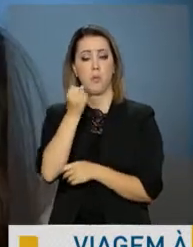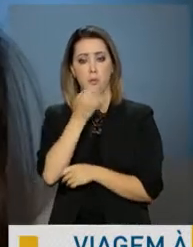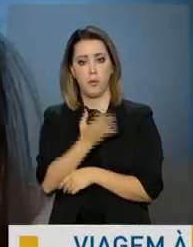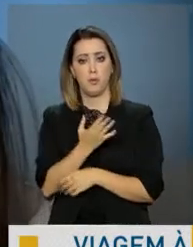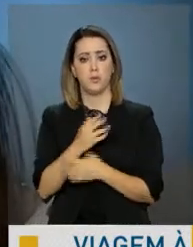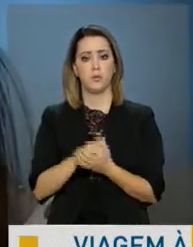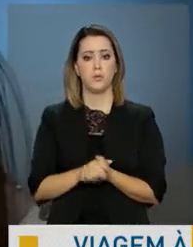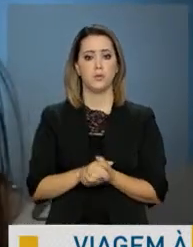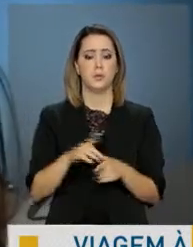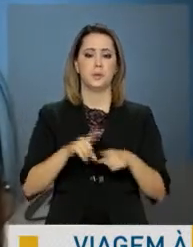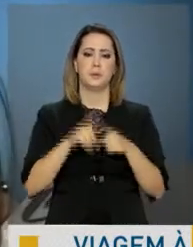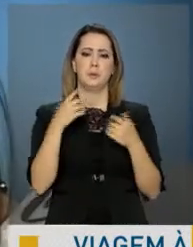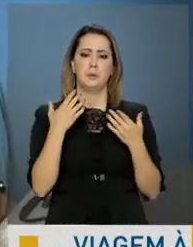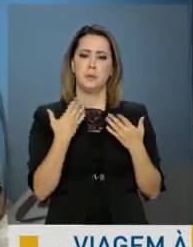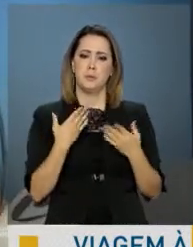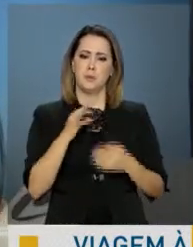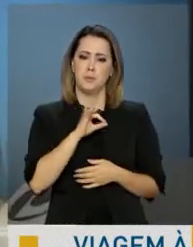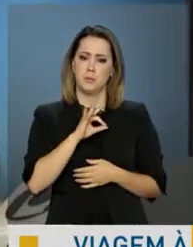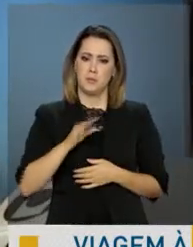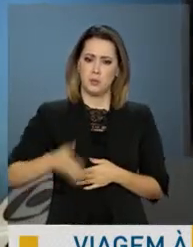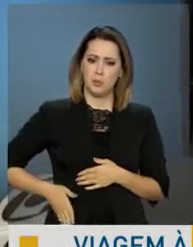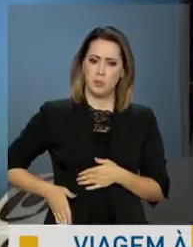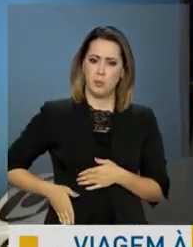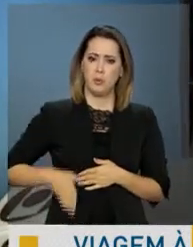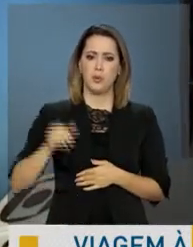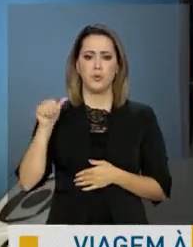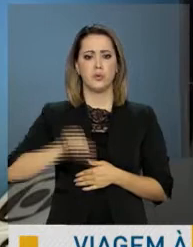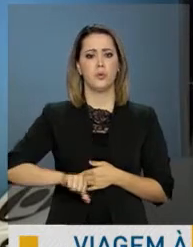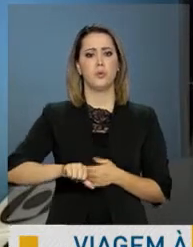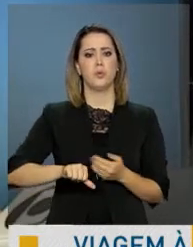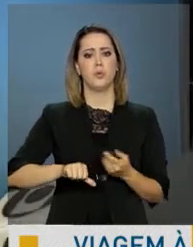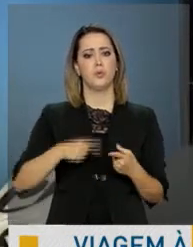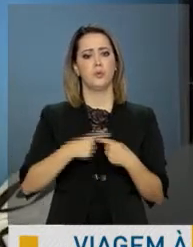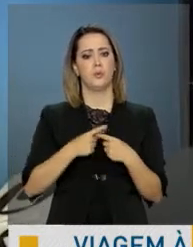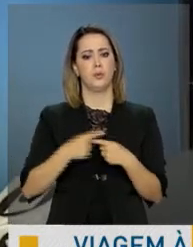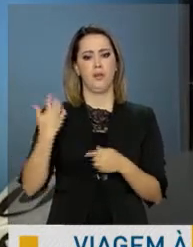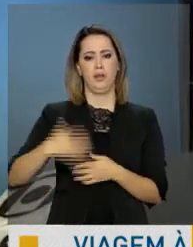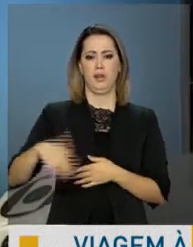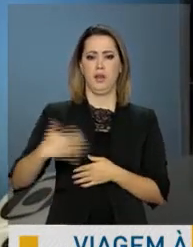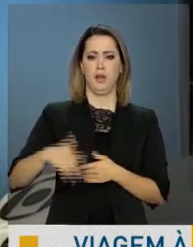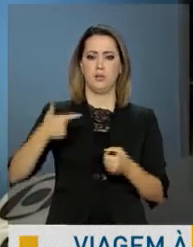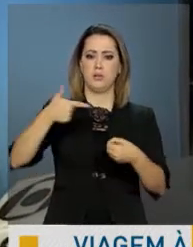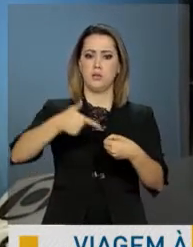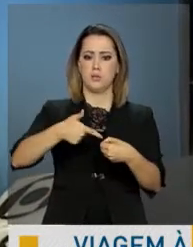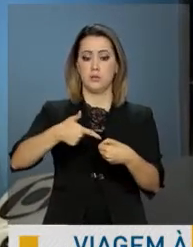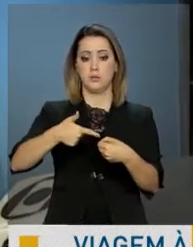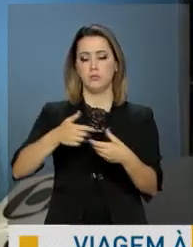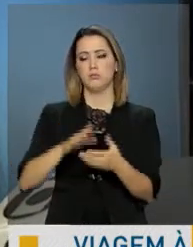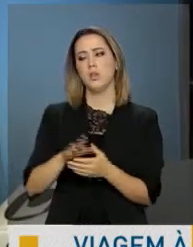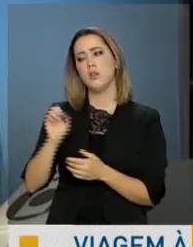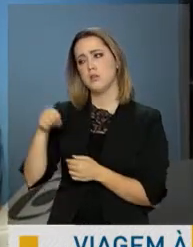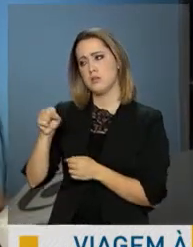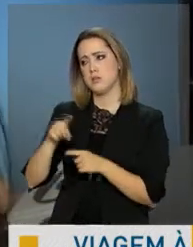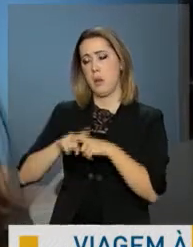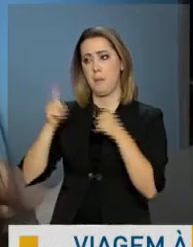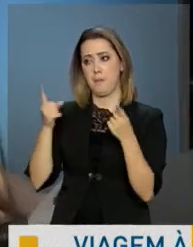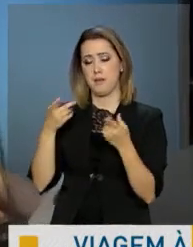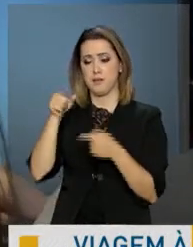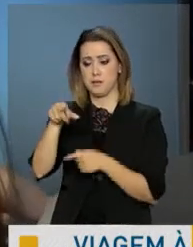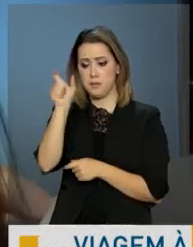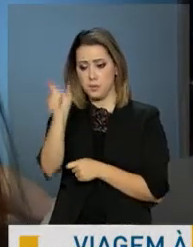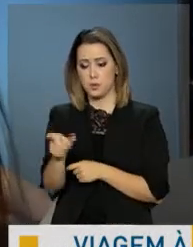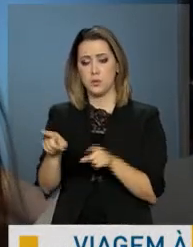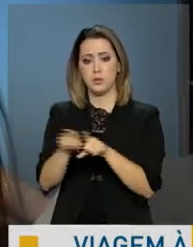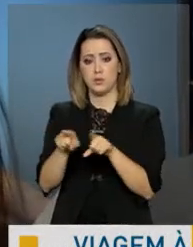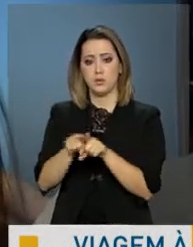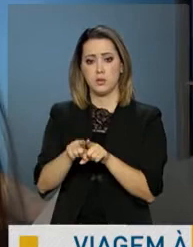pesa no bolso do cidadão, né, ministro? Pagar gasolina mais cara. Certamente. Por outro lado, também é do bolso do